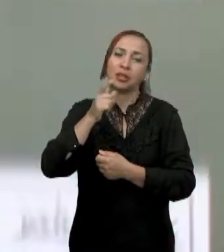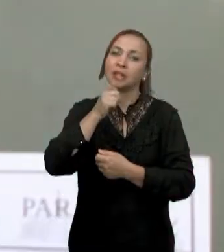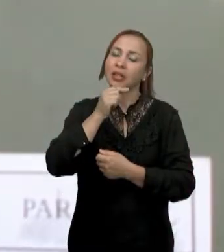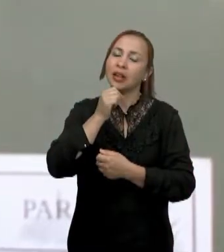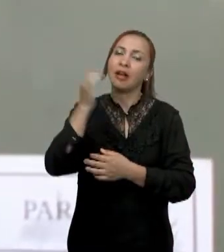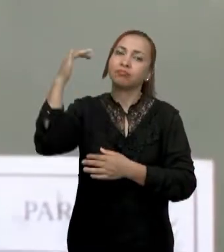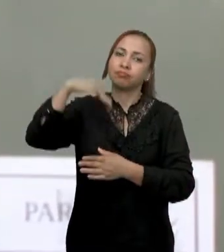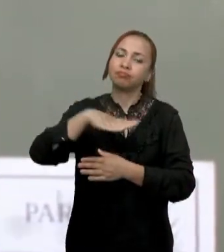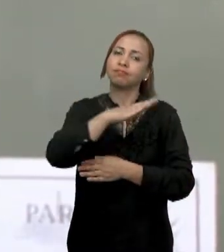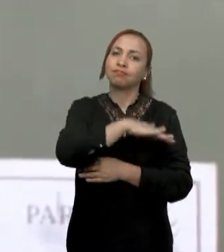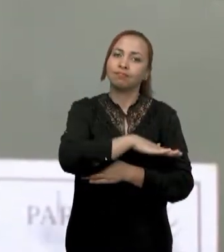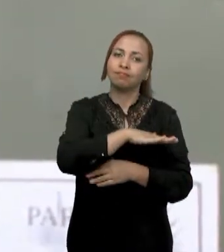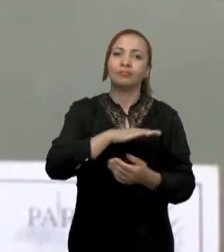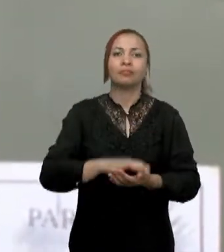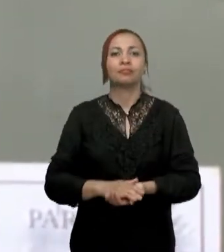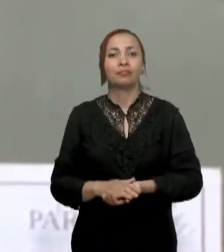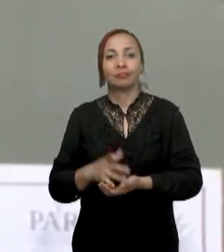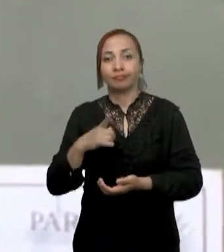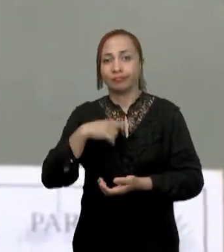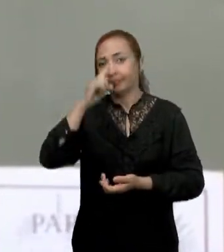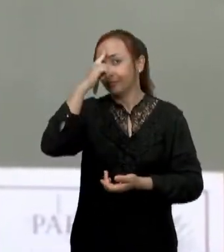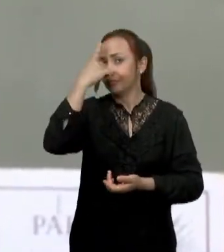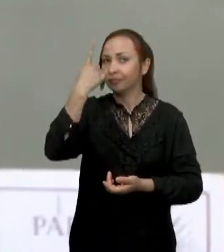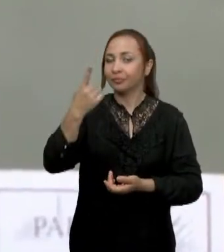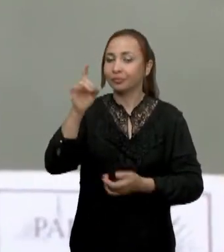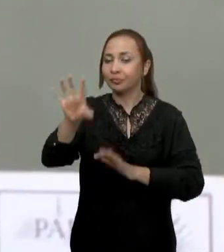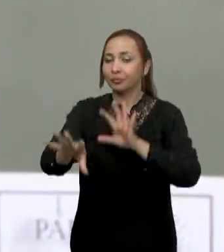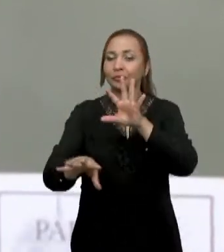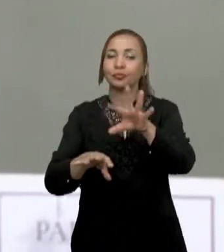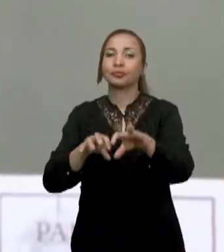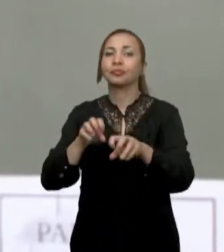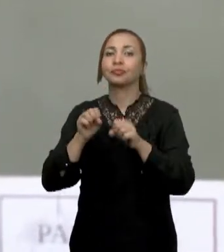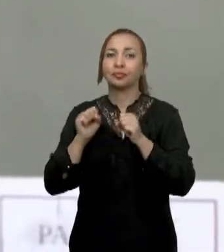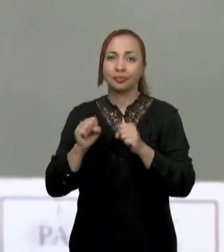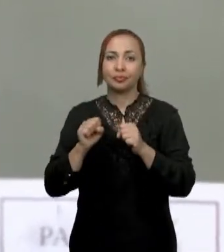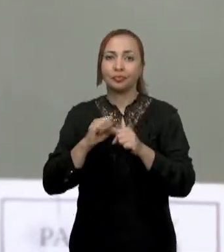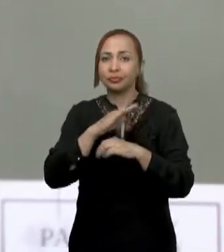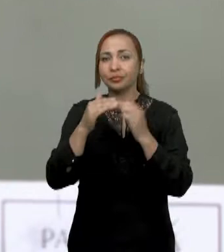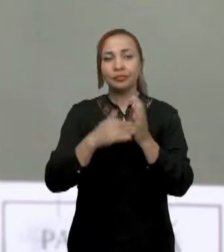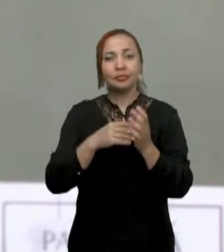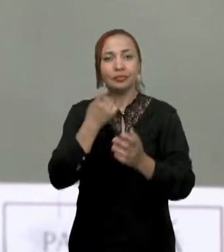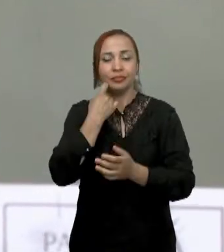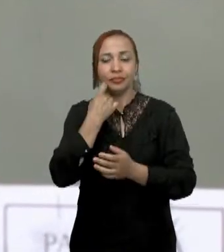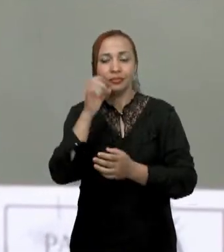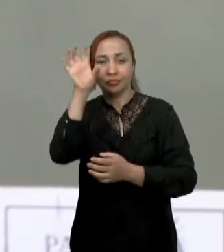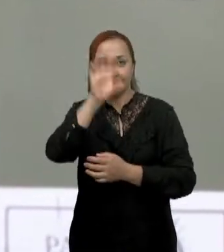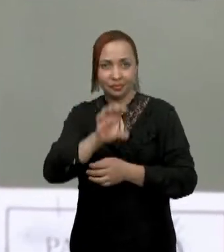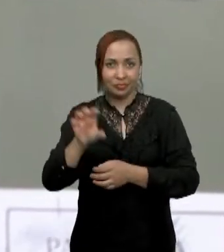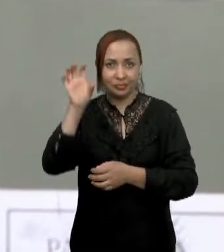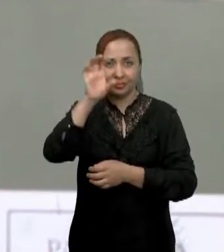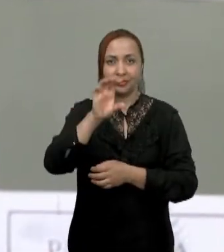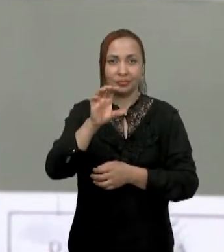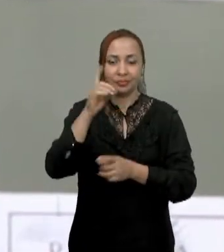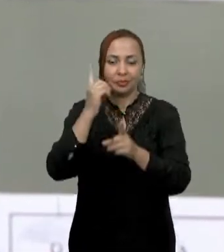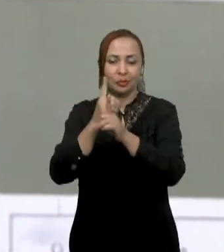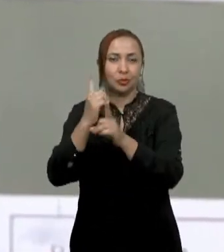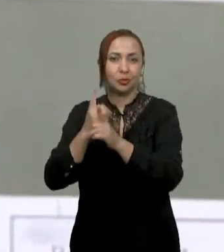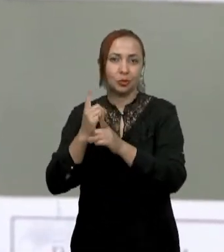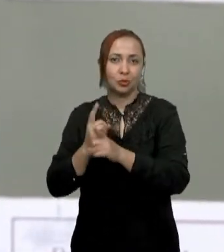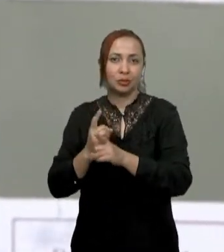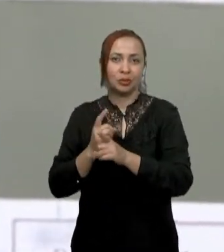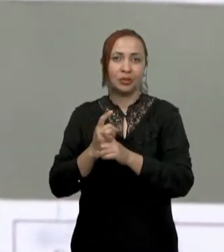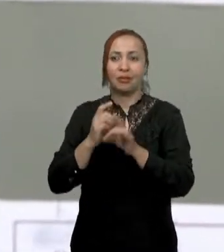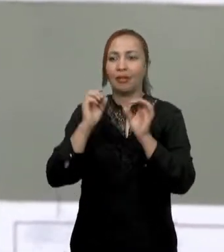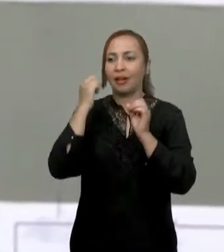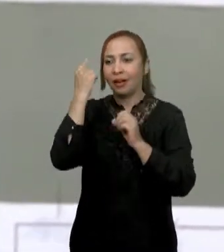marítima. A gente tinha justamente a ideia de coletar né, todos os peixes da região, identificar